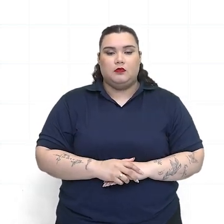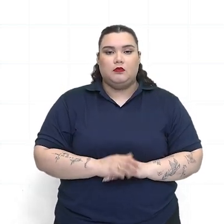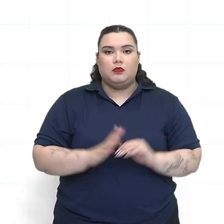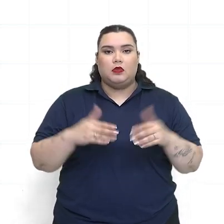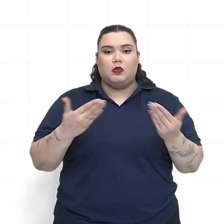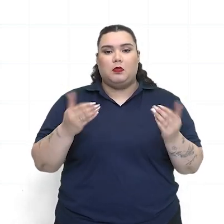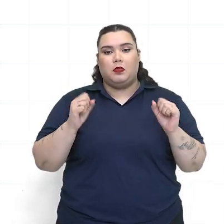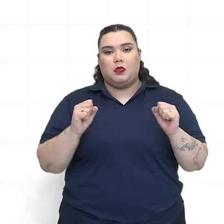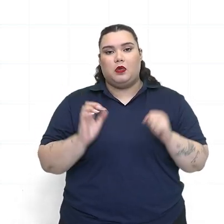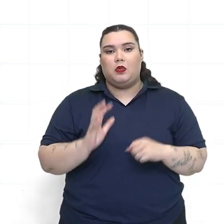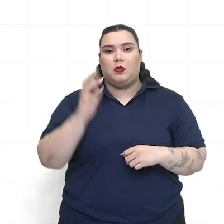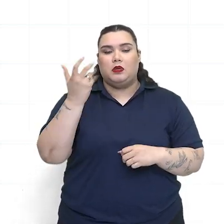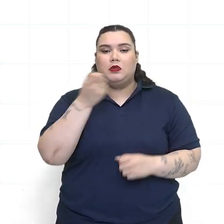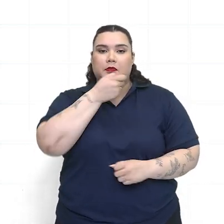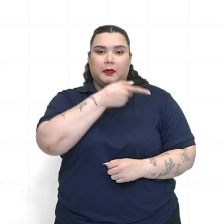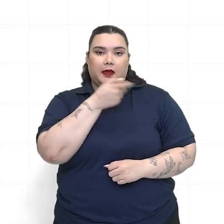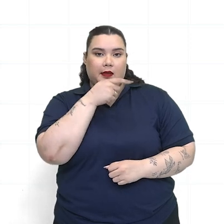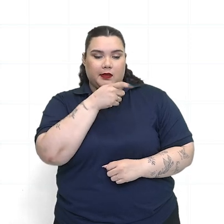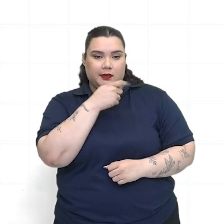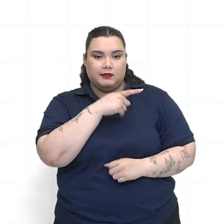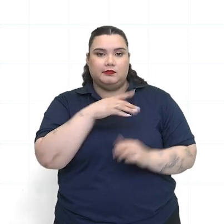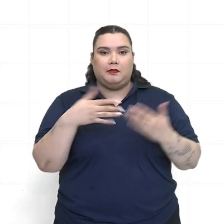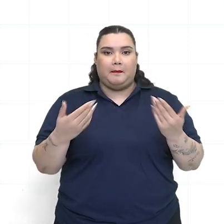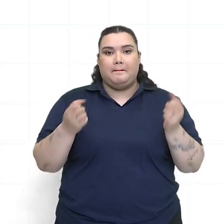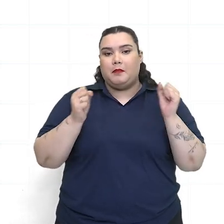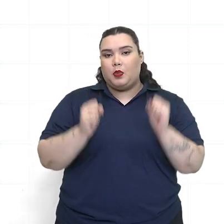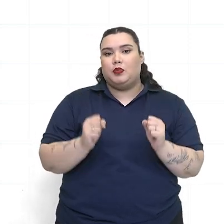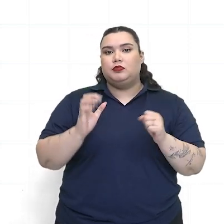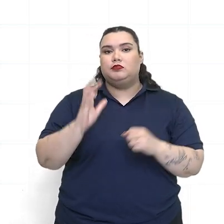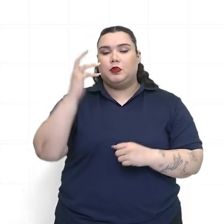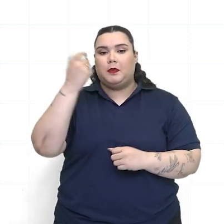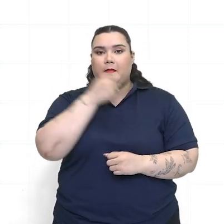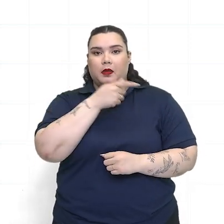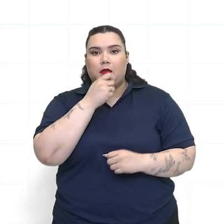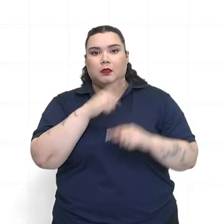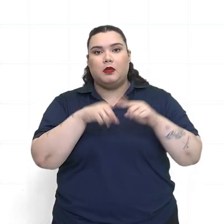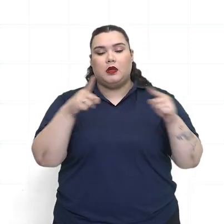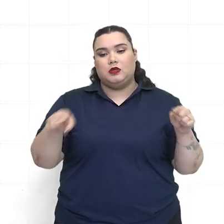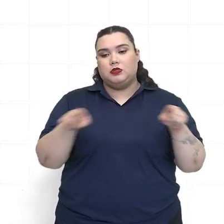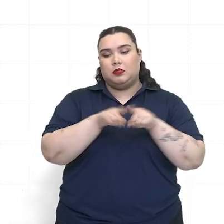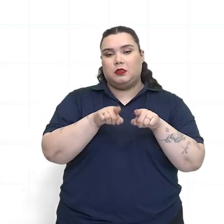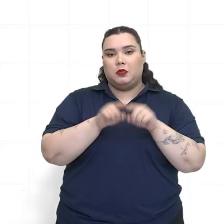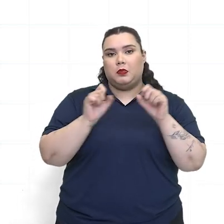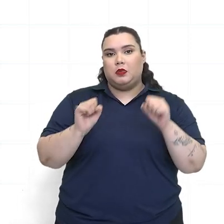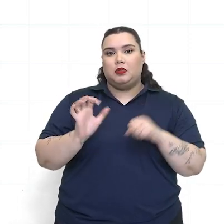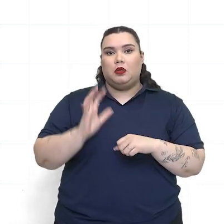disso, pode gerar um humor. Né? Pode gerar humor, mas também pode gerar